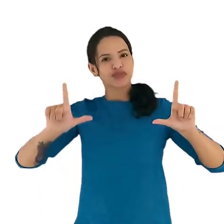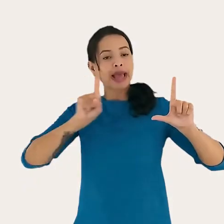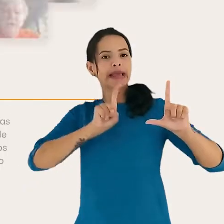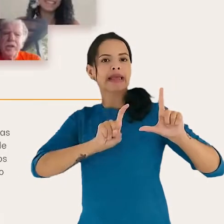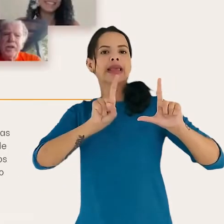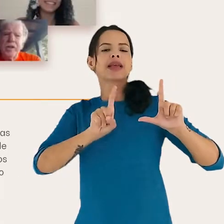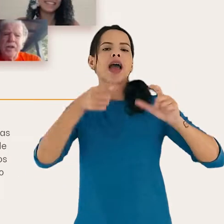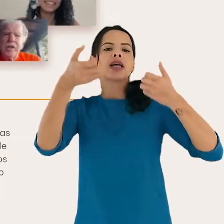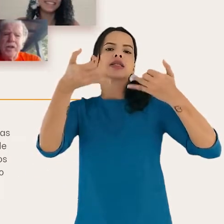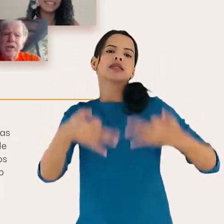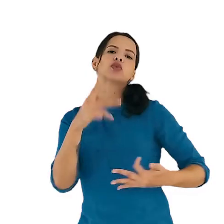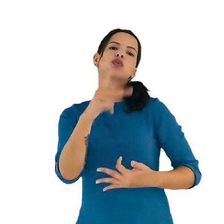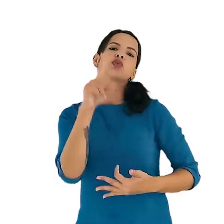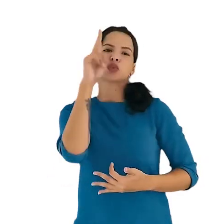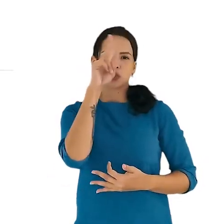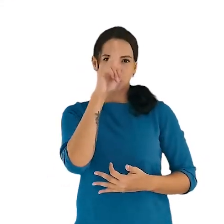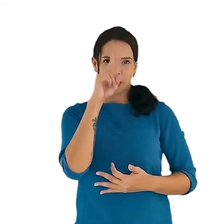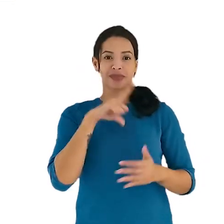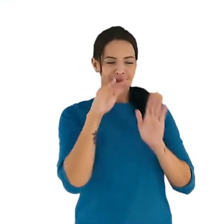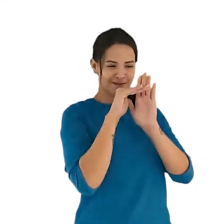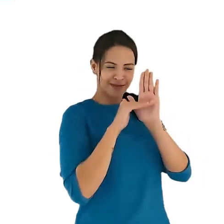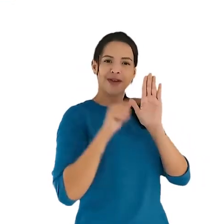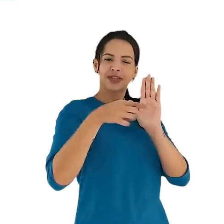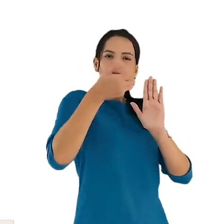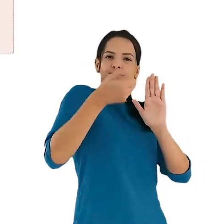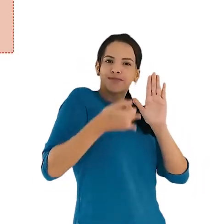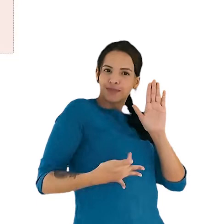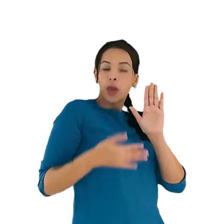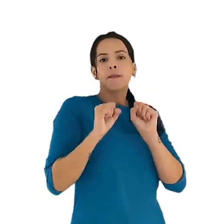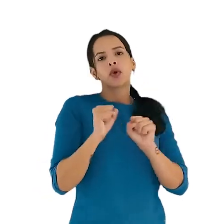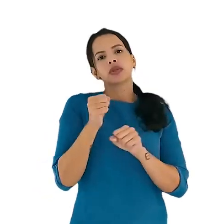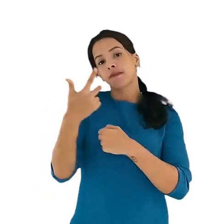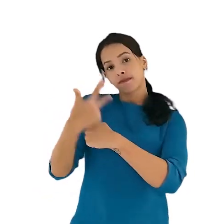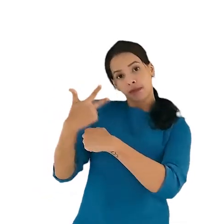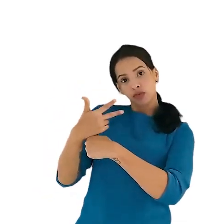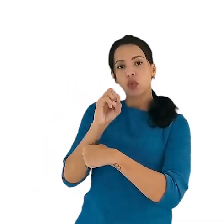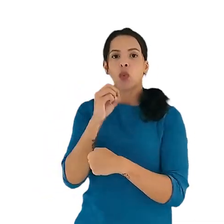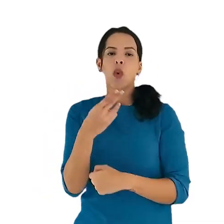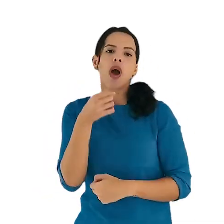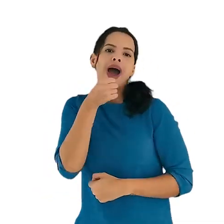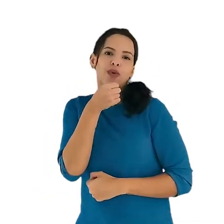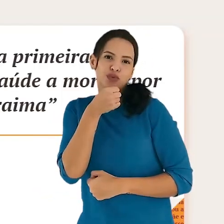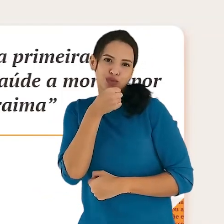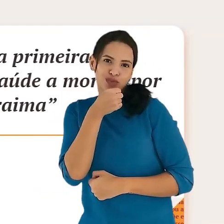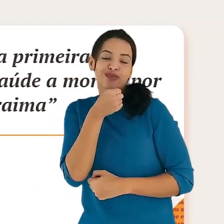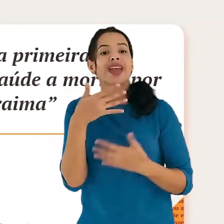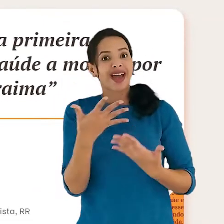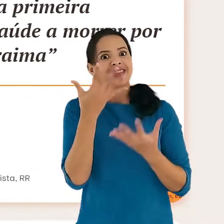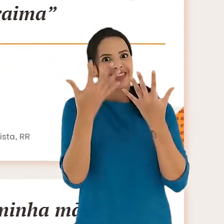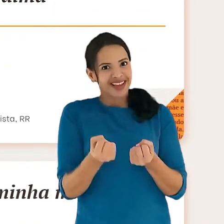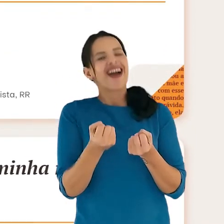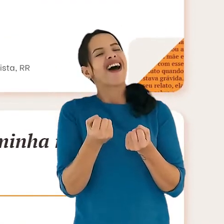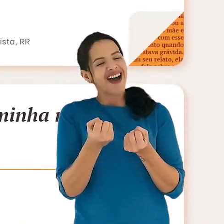memoriapopulardapandemia.org.br e clique em Conte Sua História. O botão abre um formulário para você escrever seu relato ou contá-lo por vídeo ou áudio. Assim